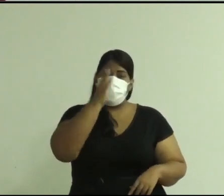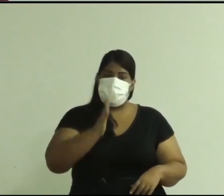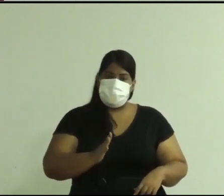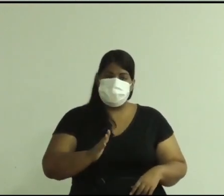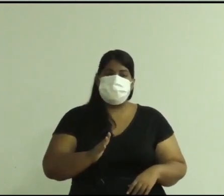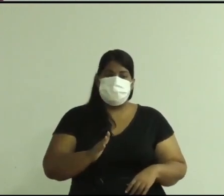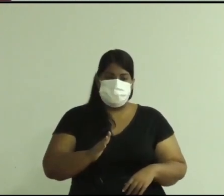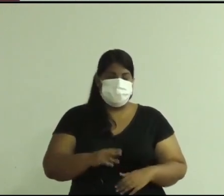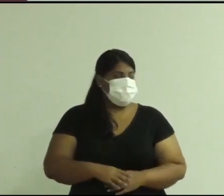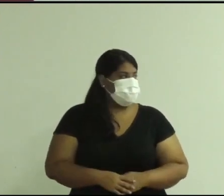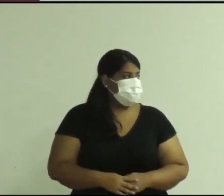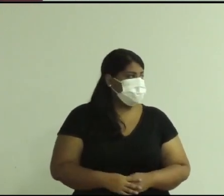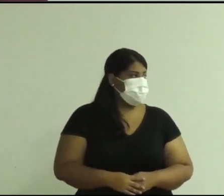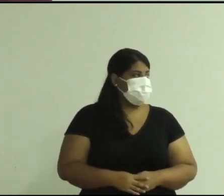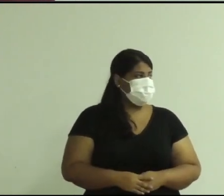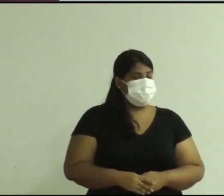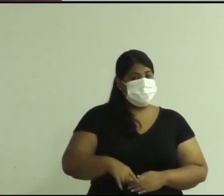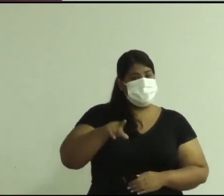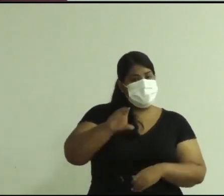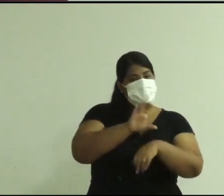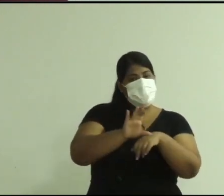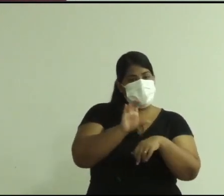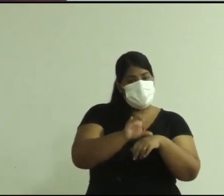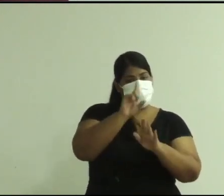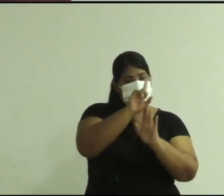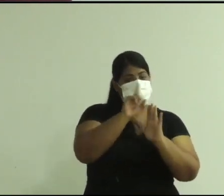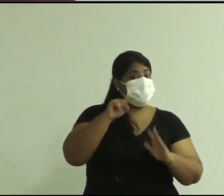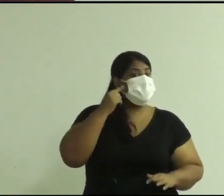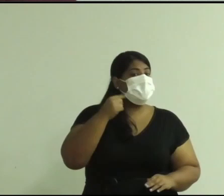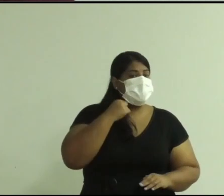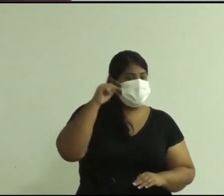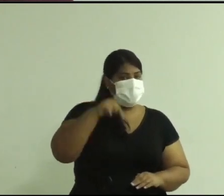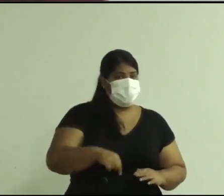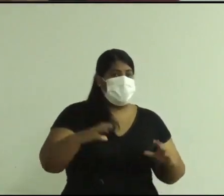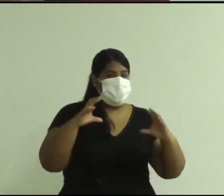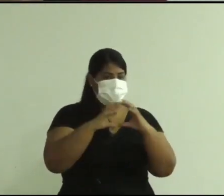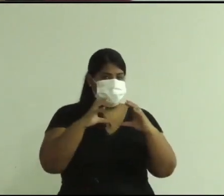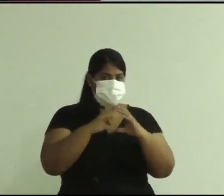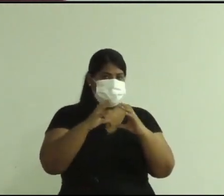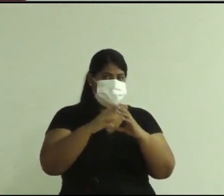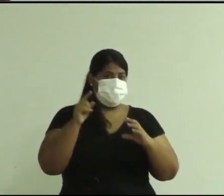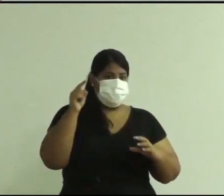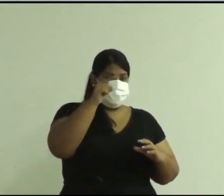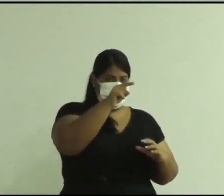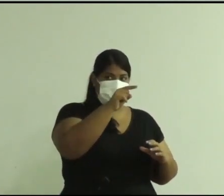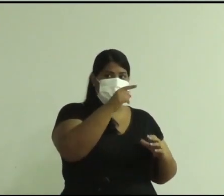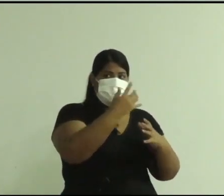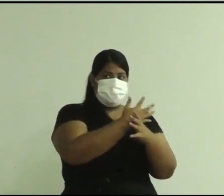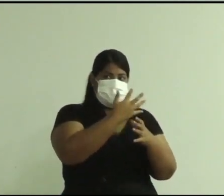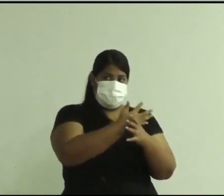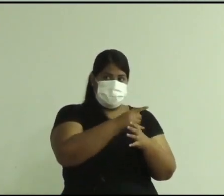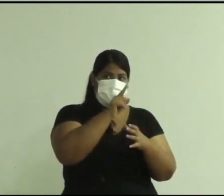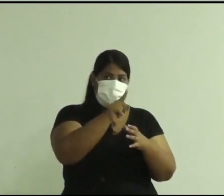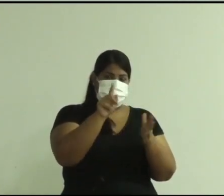do Império. E esse curso de Direito está aqui em Recife, né, lá no centro da cidade, faz